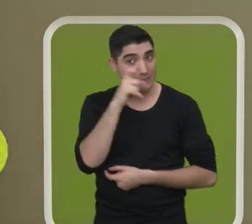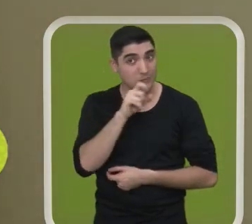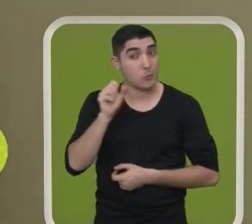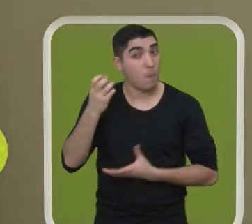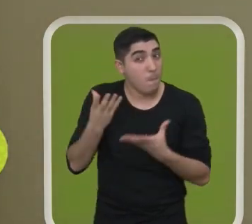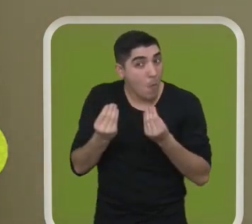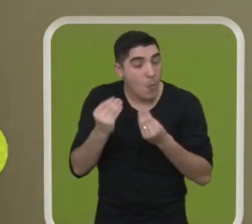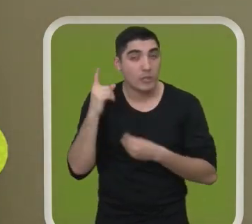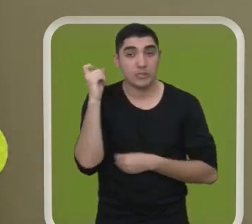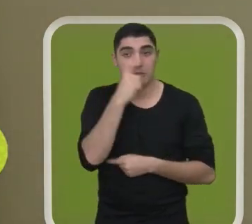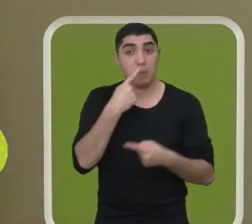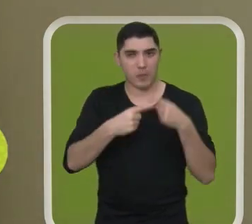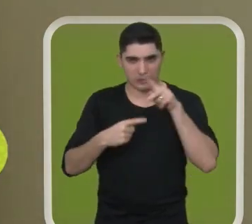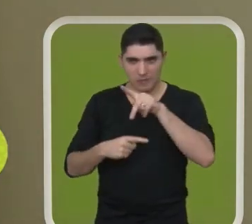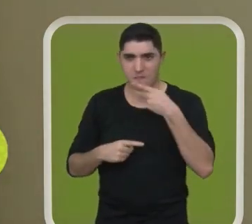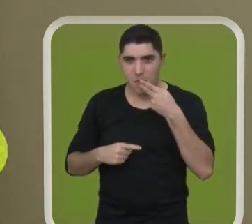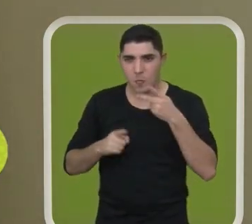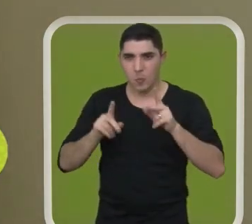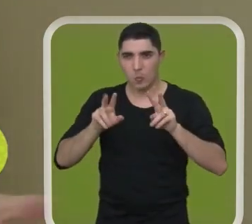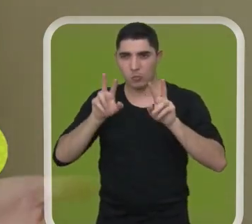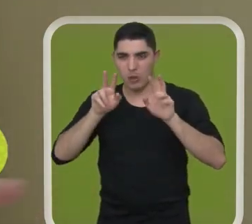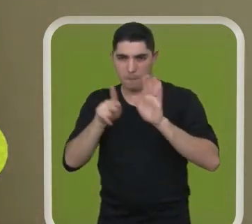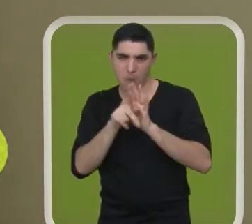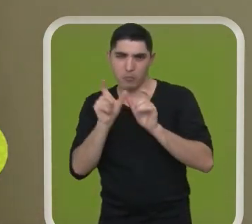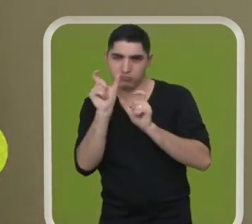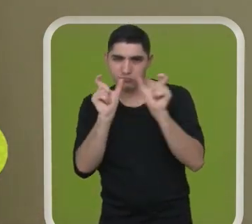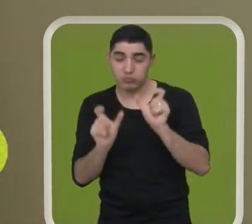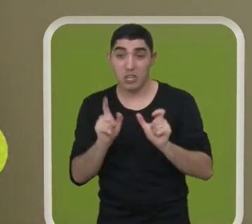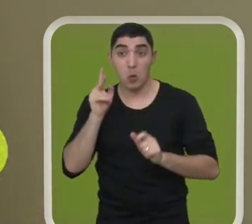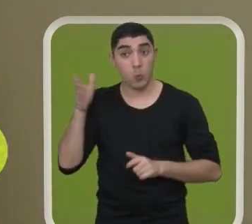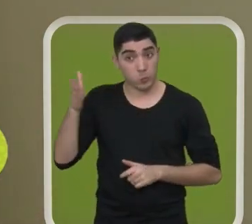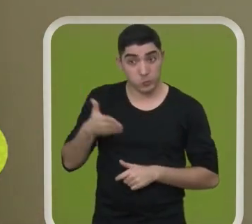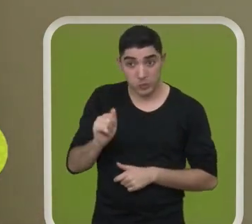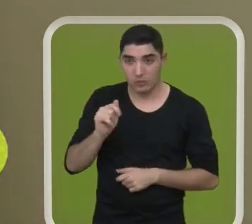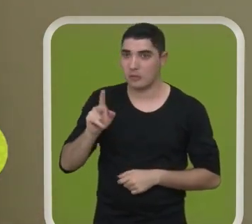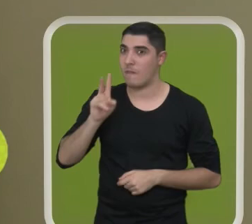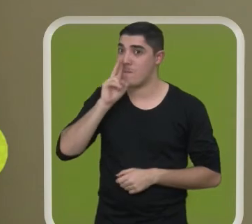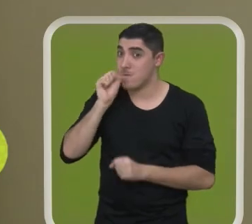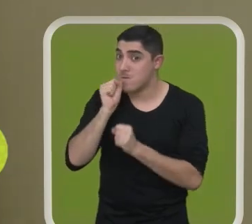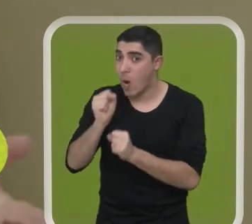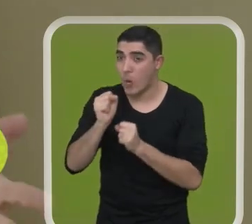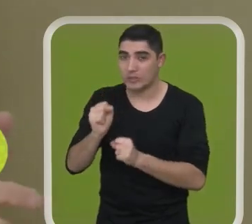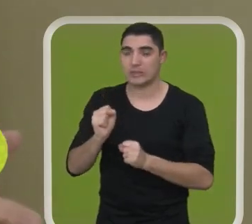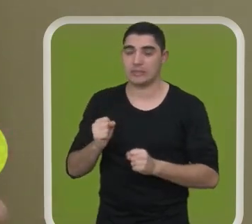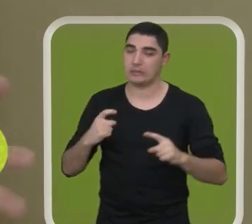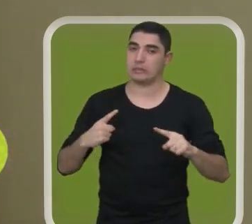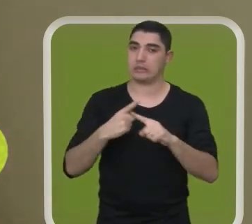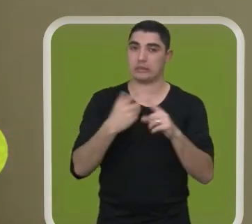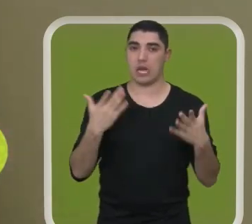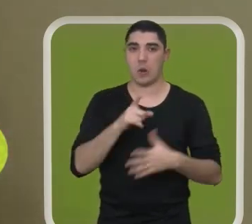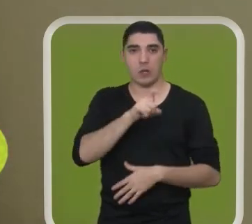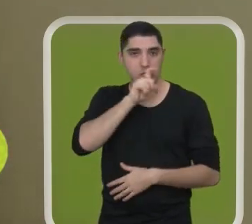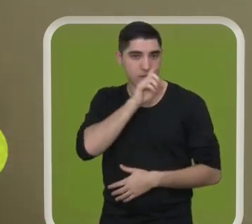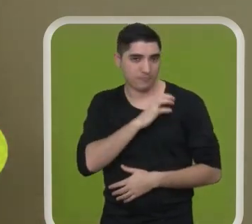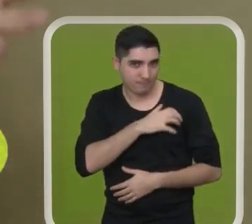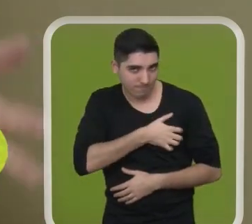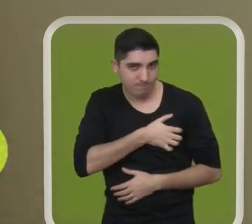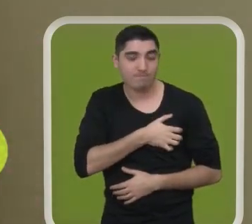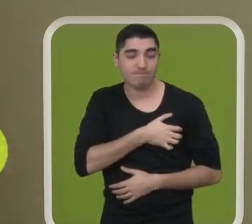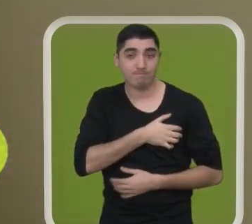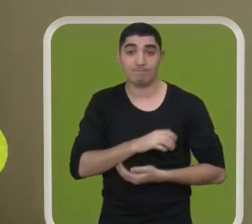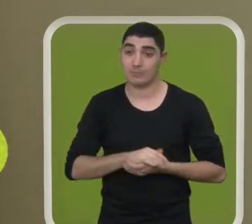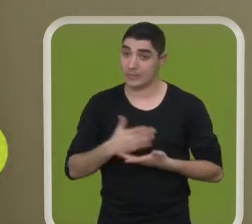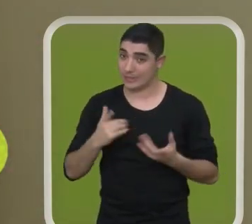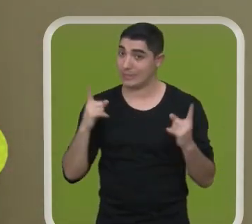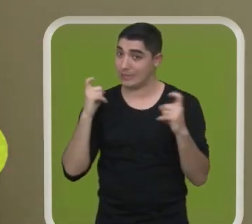números que se apresentou aí, o Santos vem como o franco favorito enfrentar o São José. Agora, entrou também, vamos dizer, na rabeira, tá